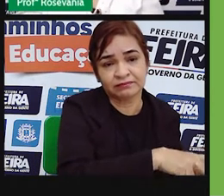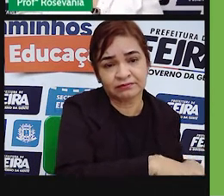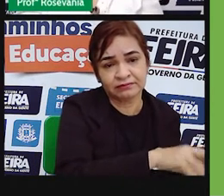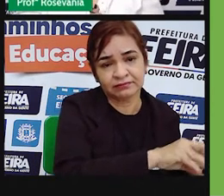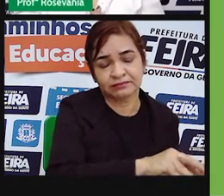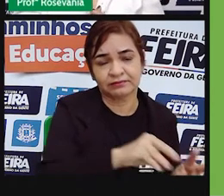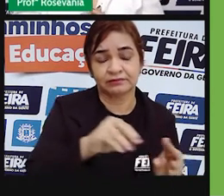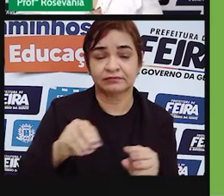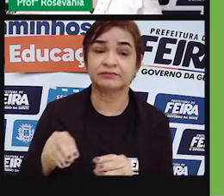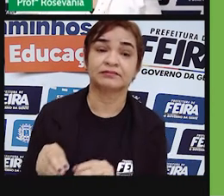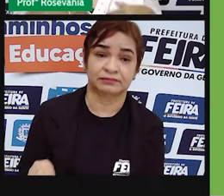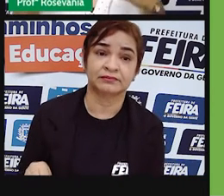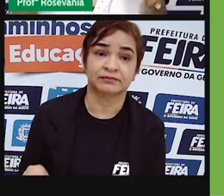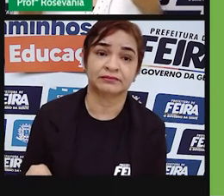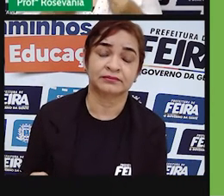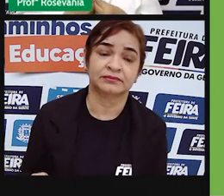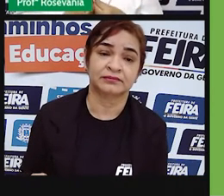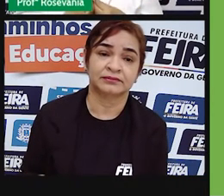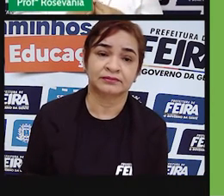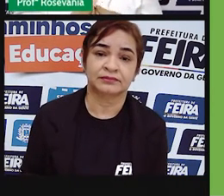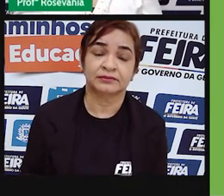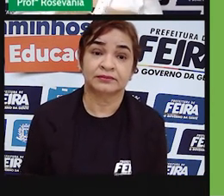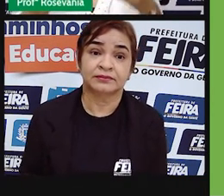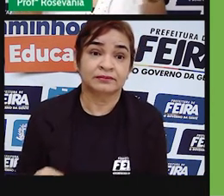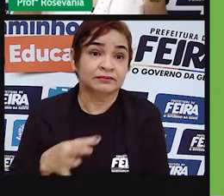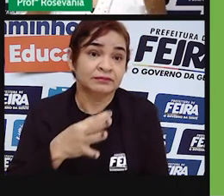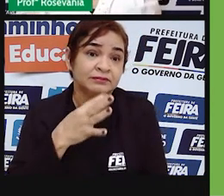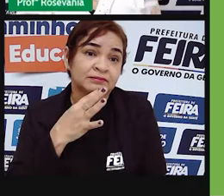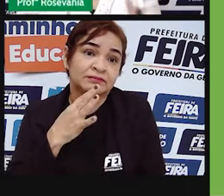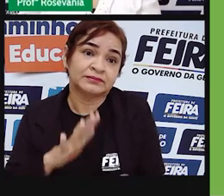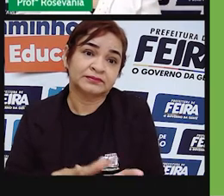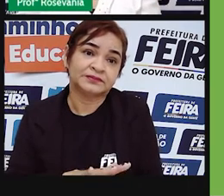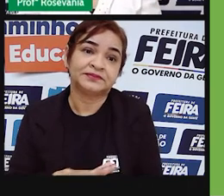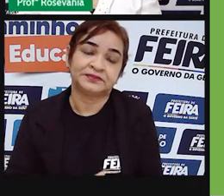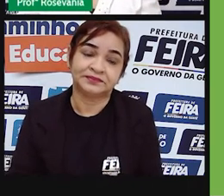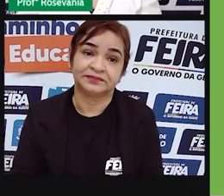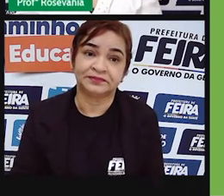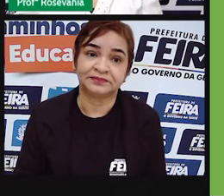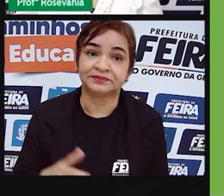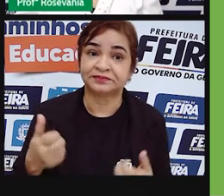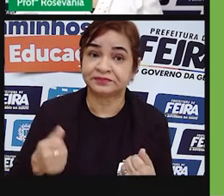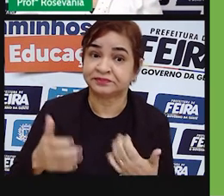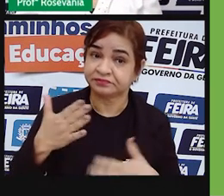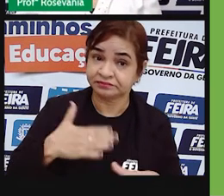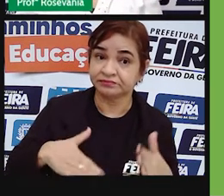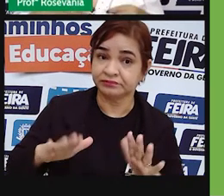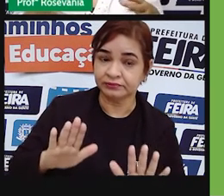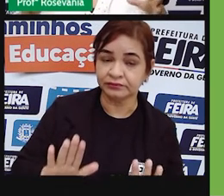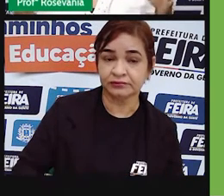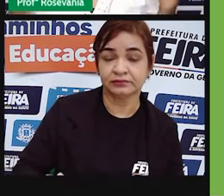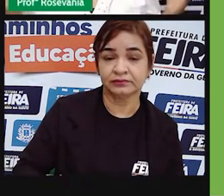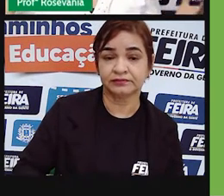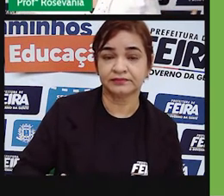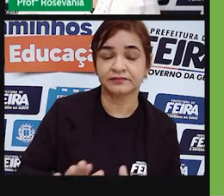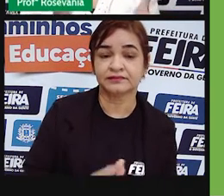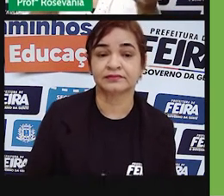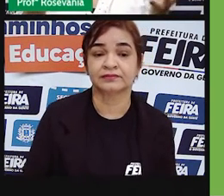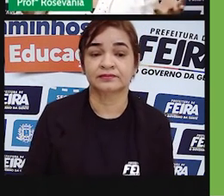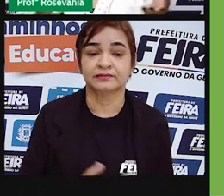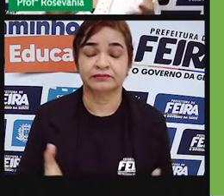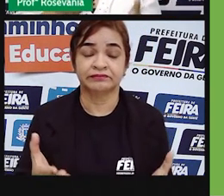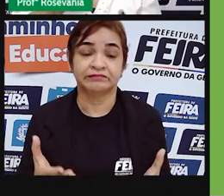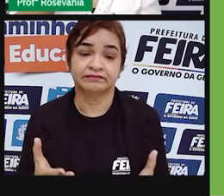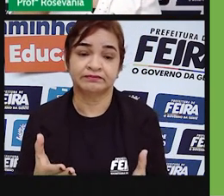para a região sudeste nosso país E aí consequentemente né tem essa questão de que ele